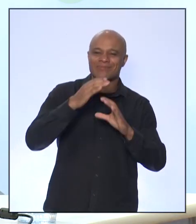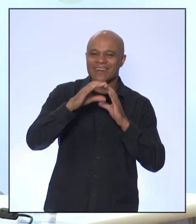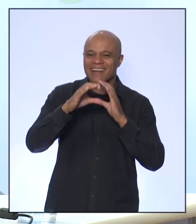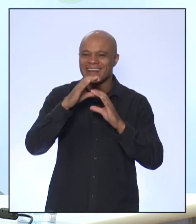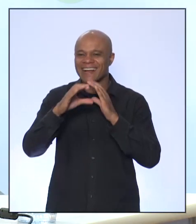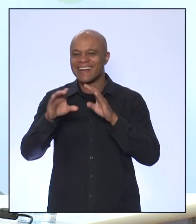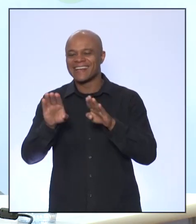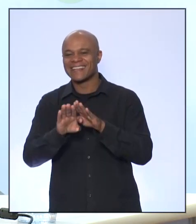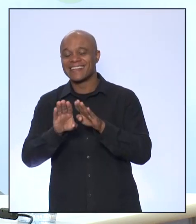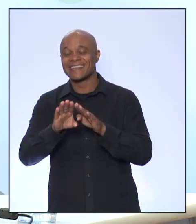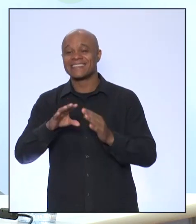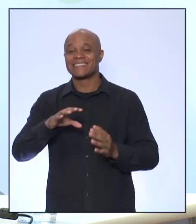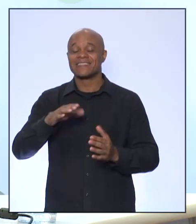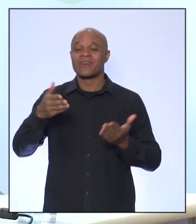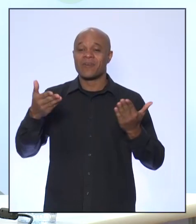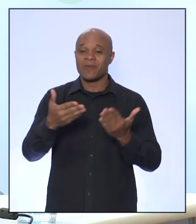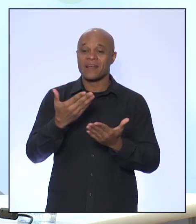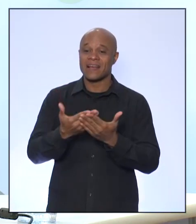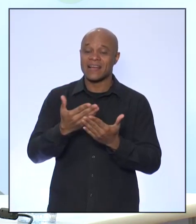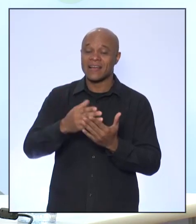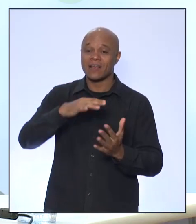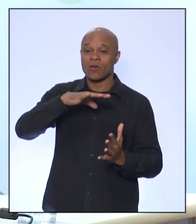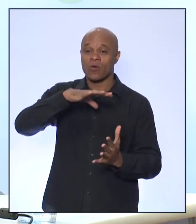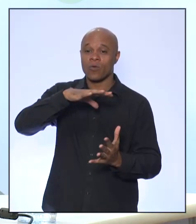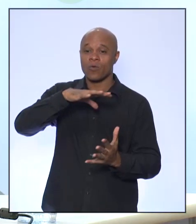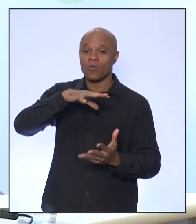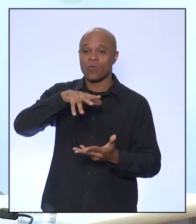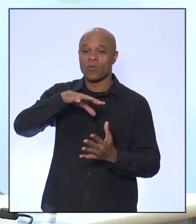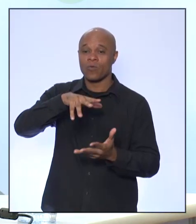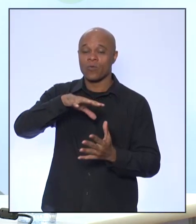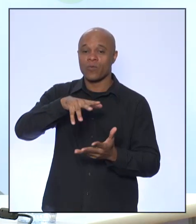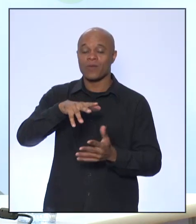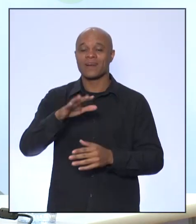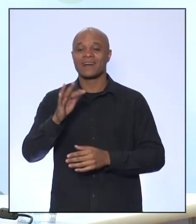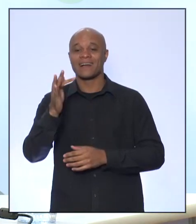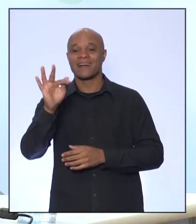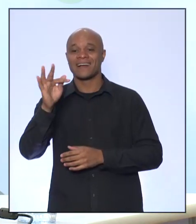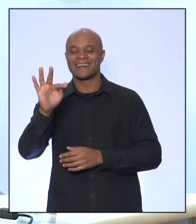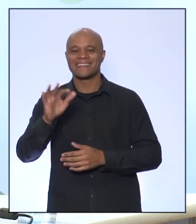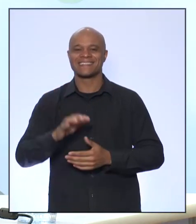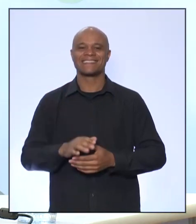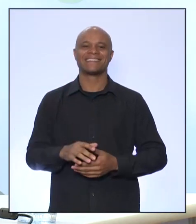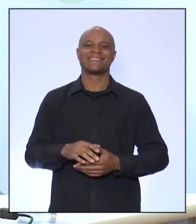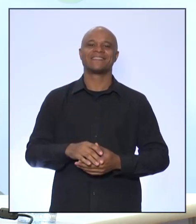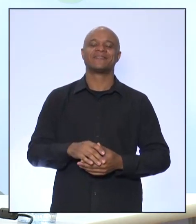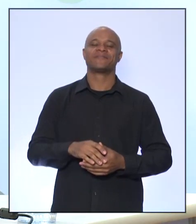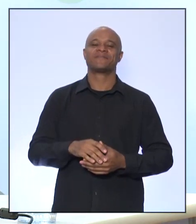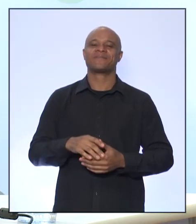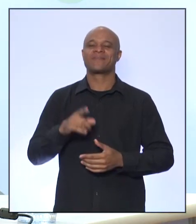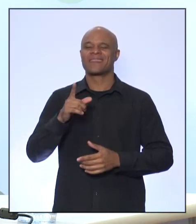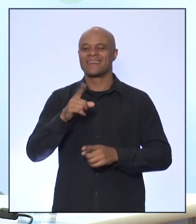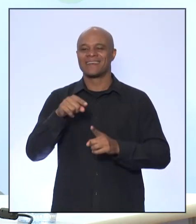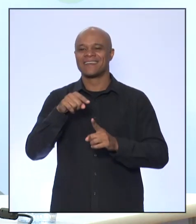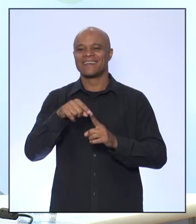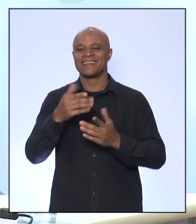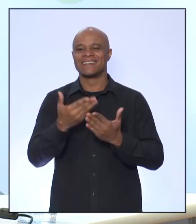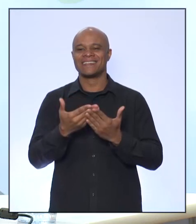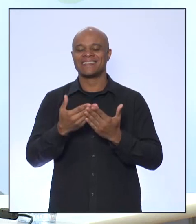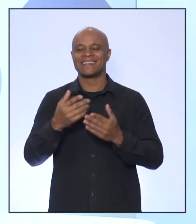aula é sobre Revolução Francesa e seus desdobramentos. A professora Janaína vai estar explicando um pouquinho o objetivo da nossa